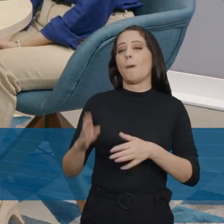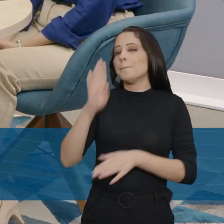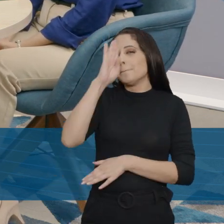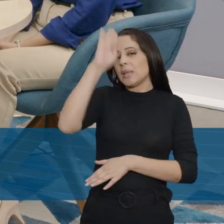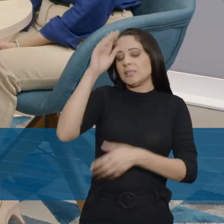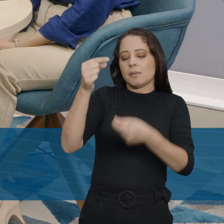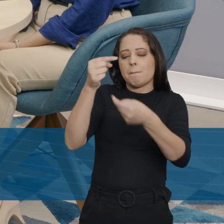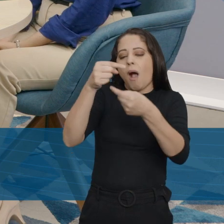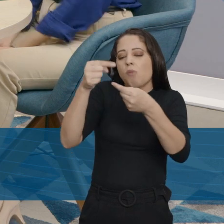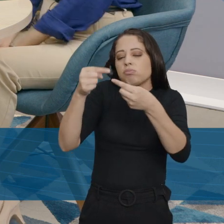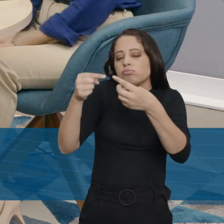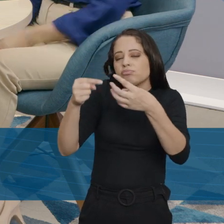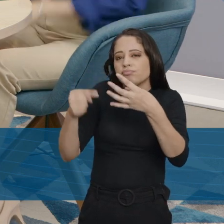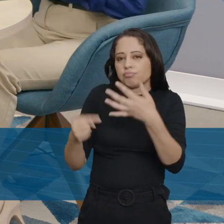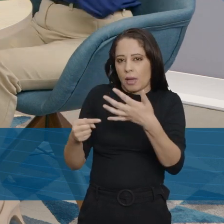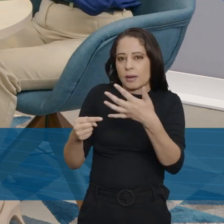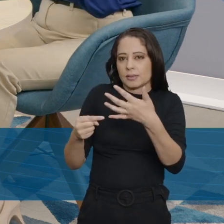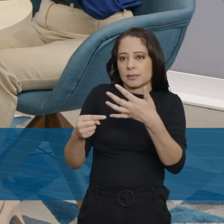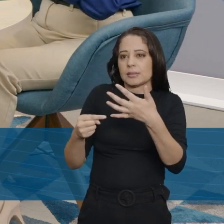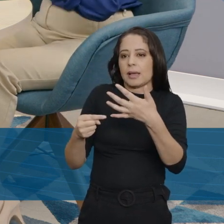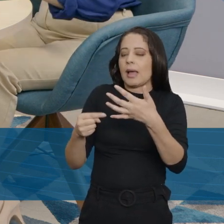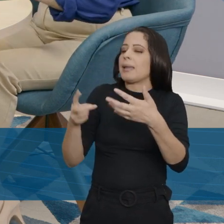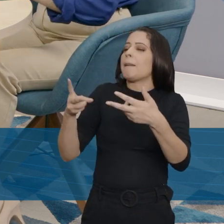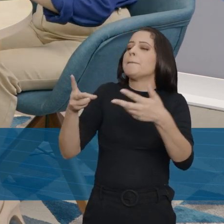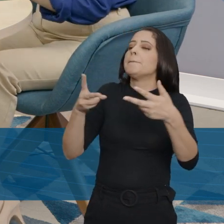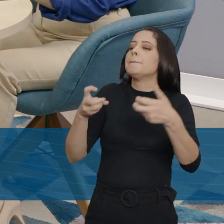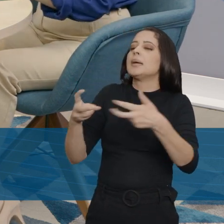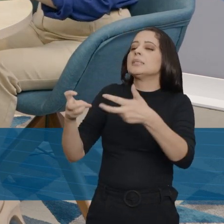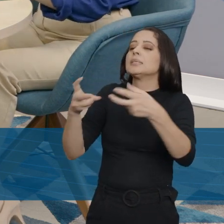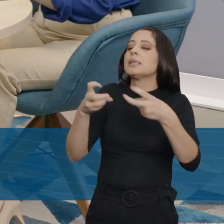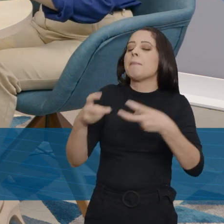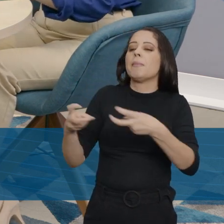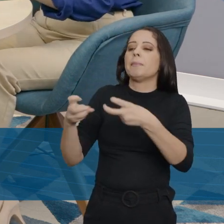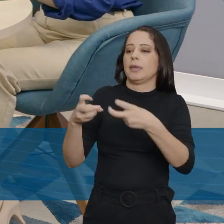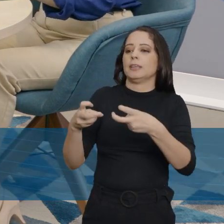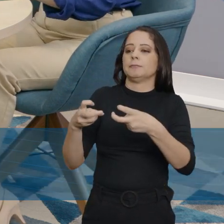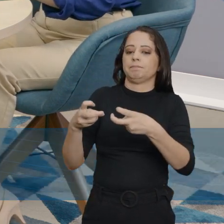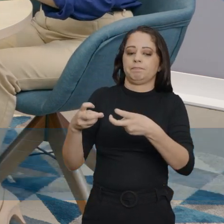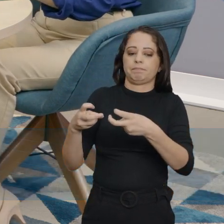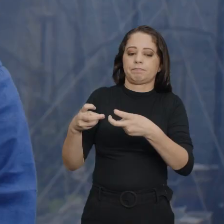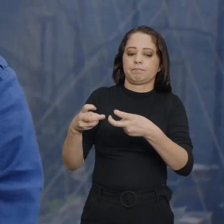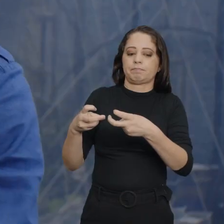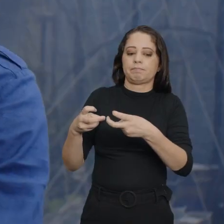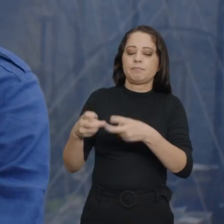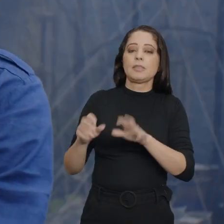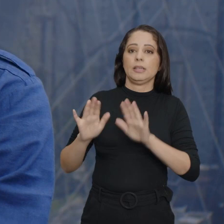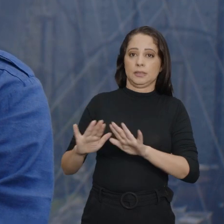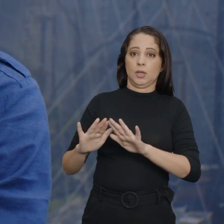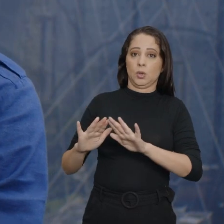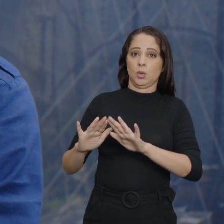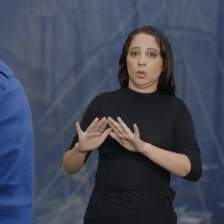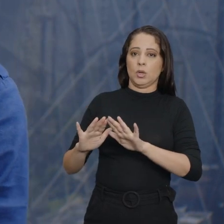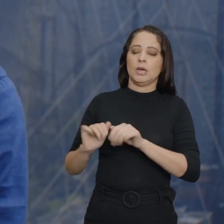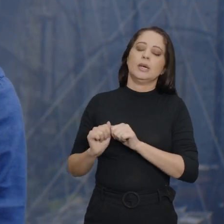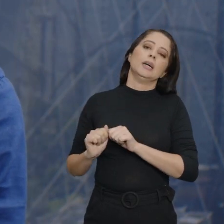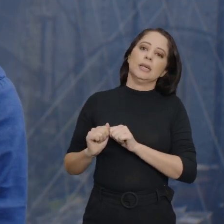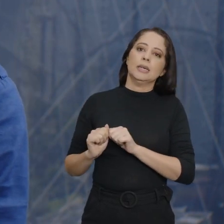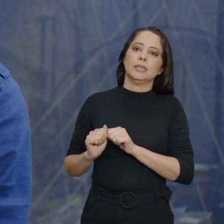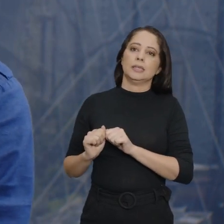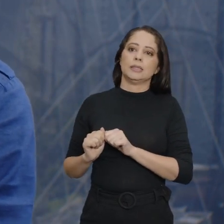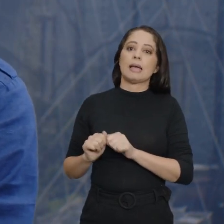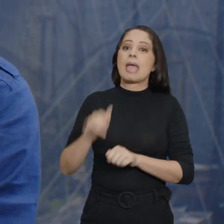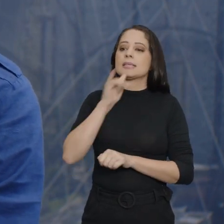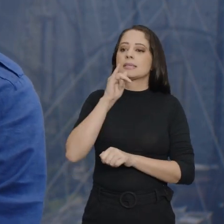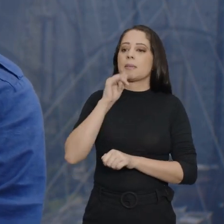principais sinais, né? Acho que a grande coisa que a gente começa a perceber do bullying enquanto família é a gente começar a